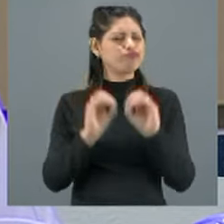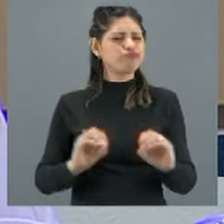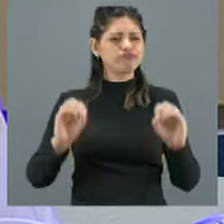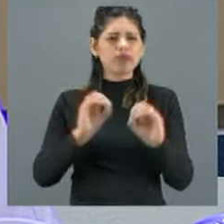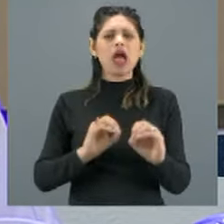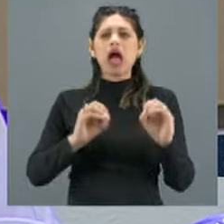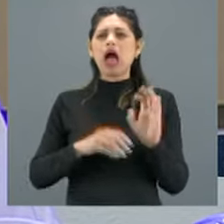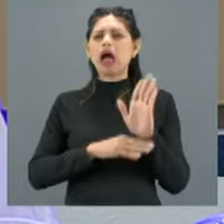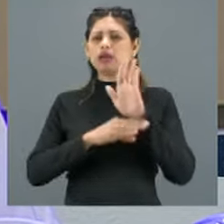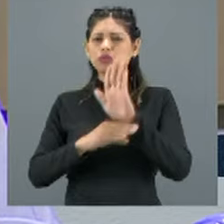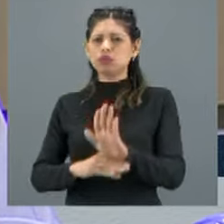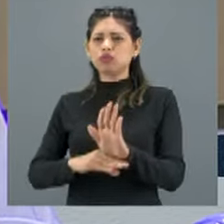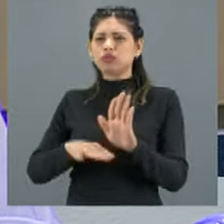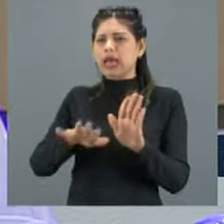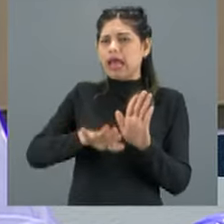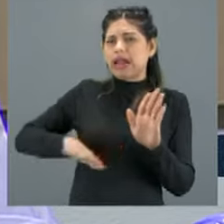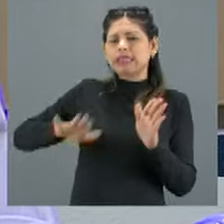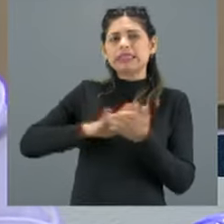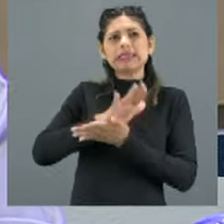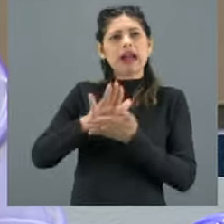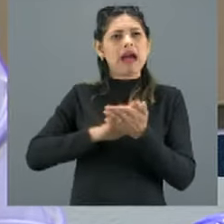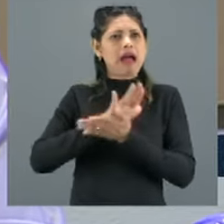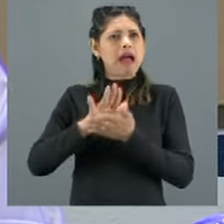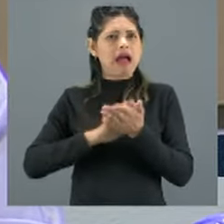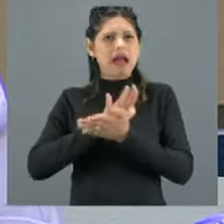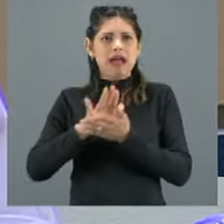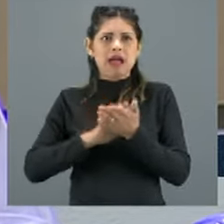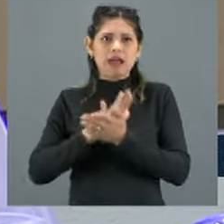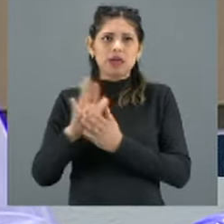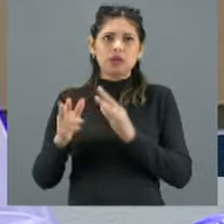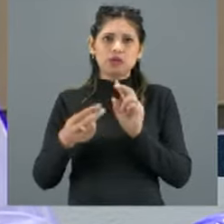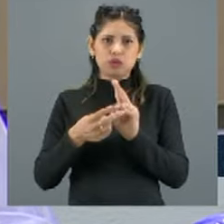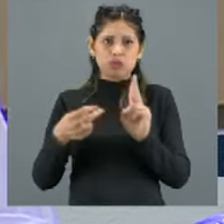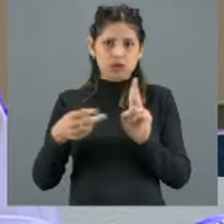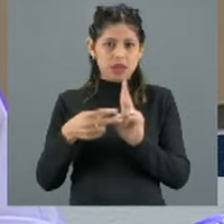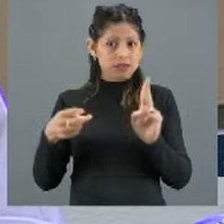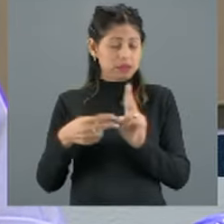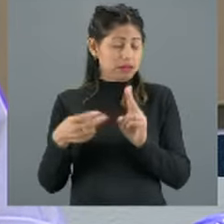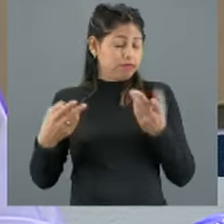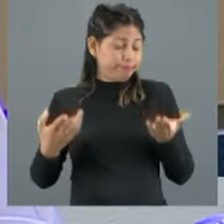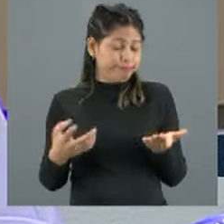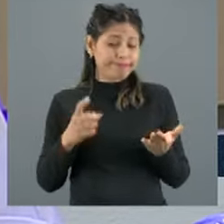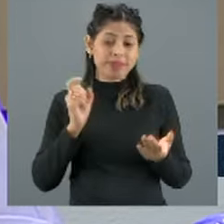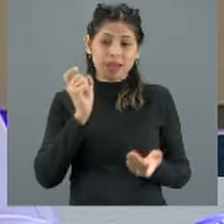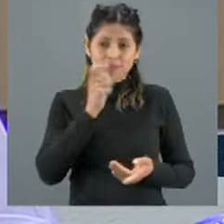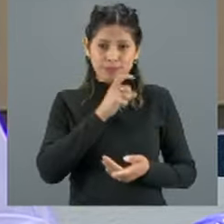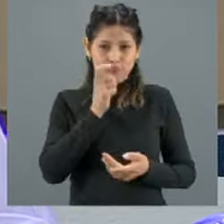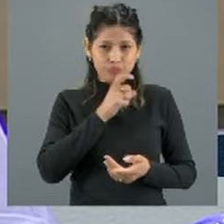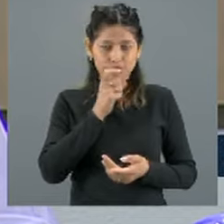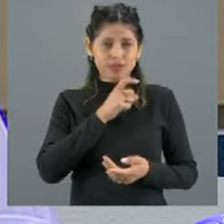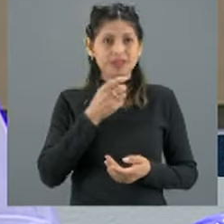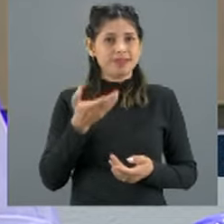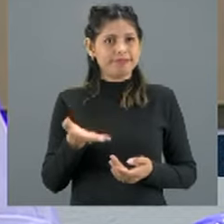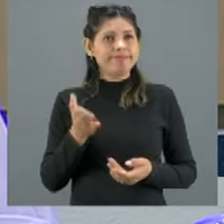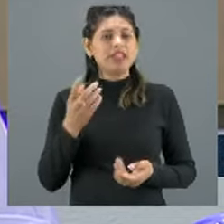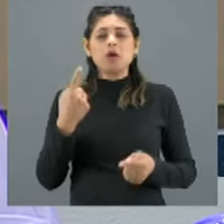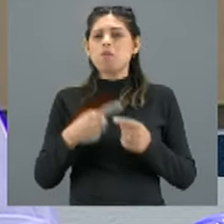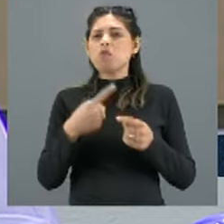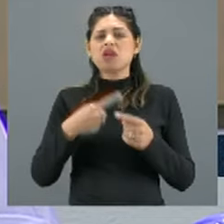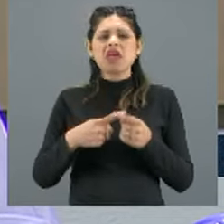dentro das aldeias, a ONG são pura de mentira. que fiscalizar